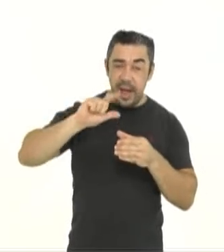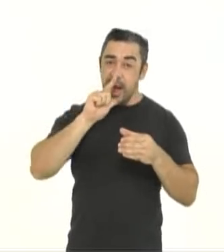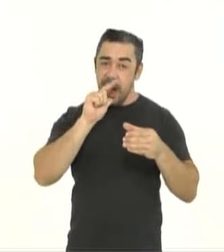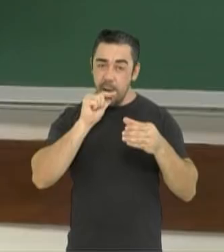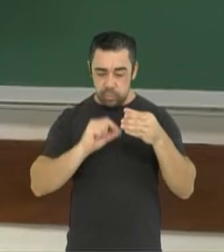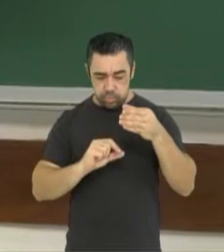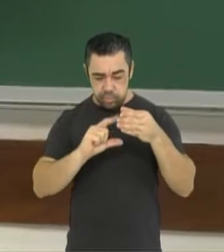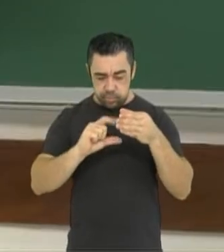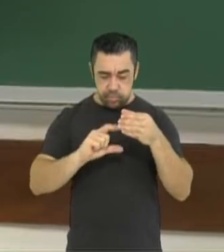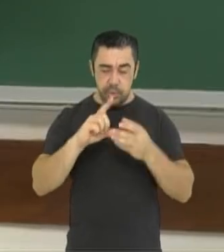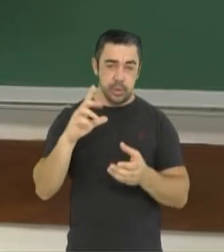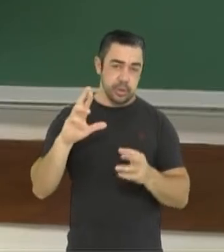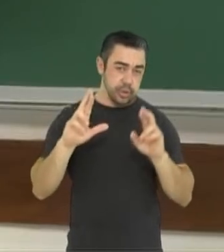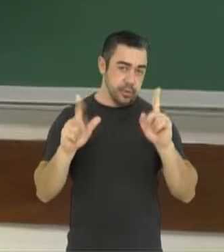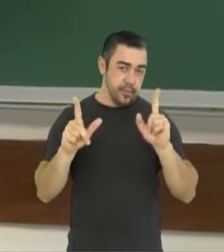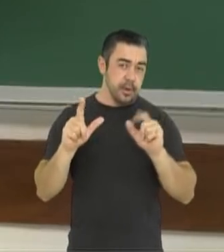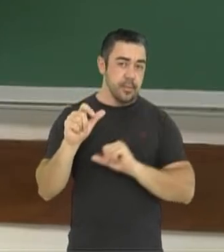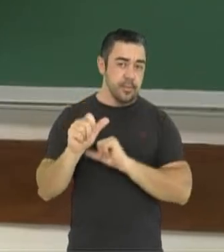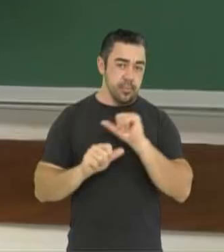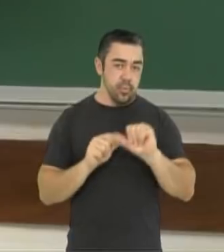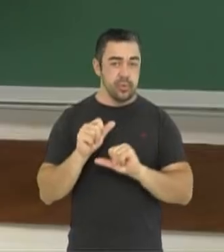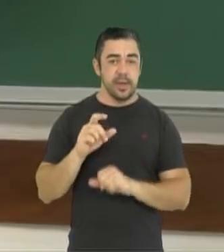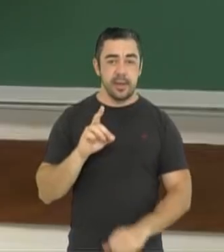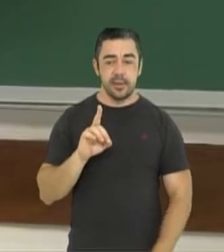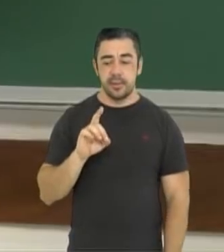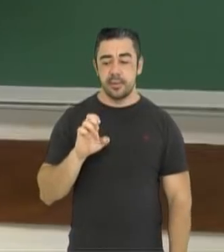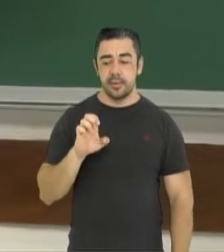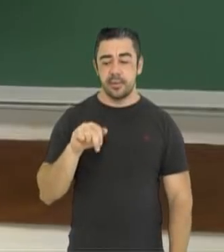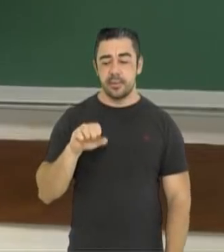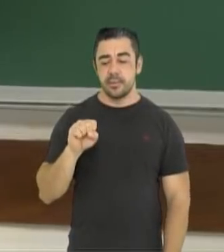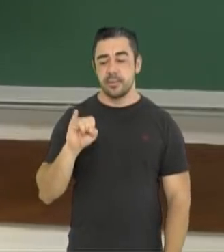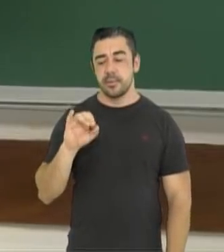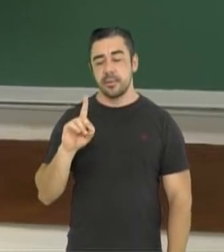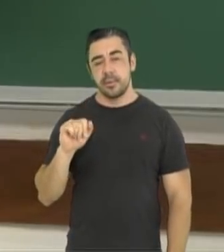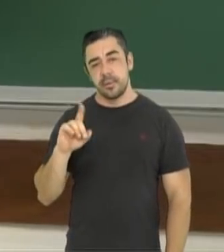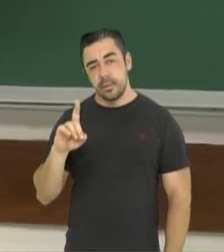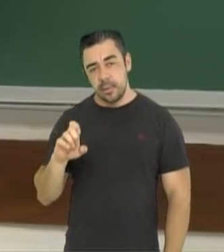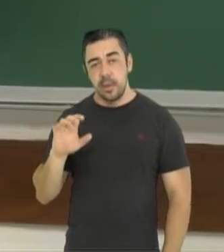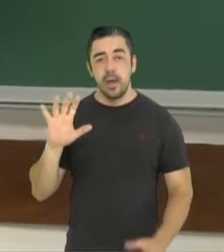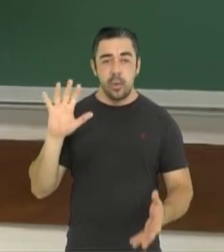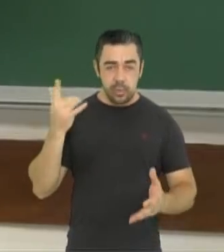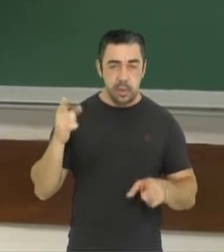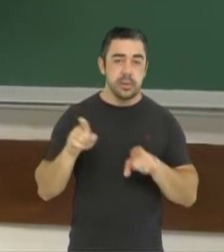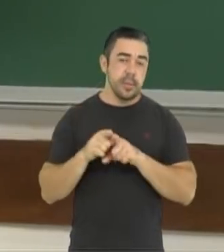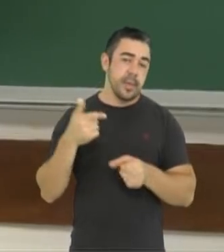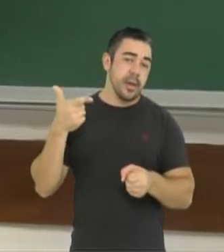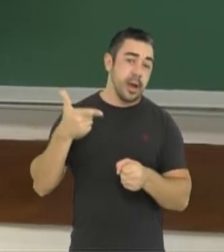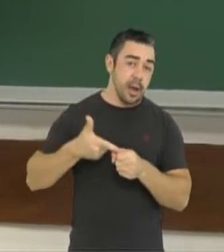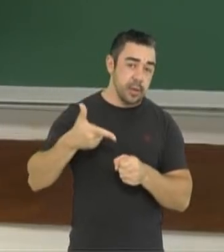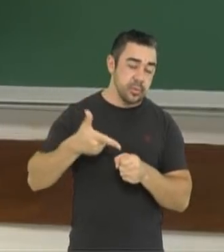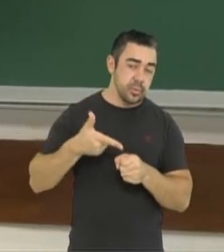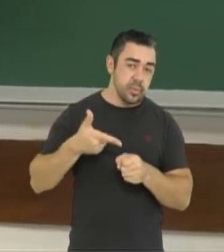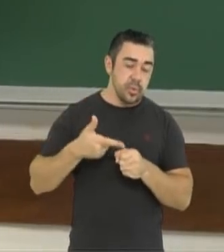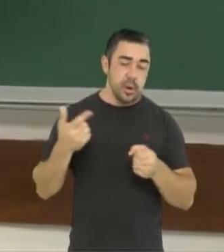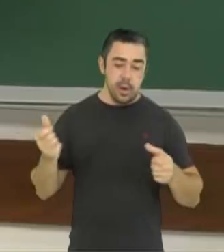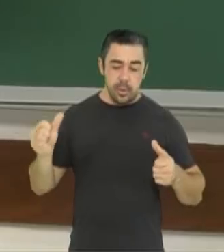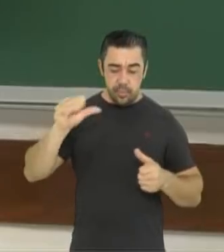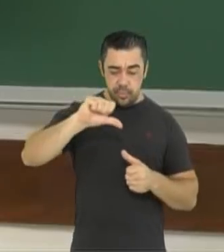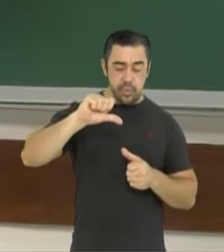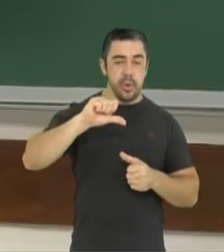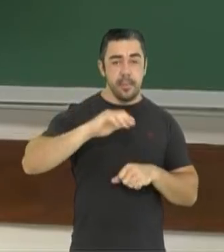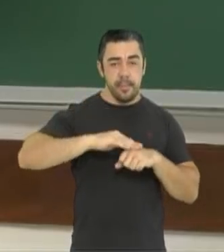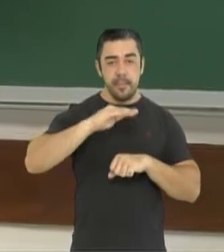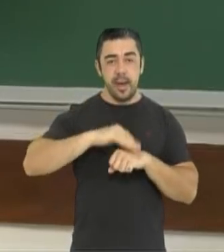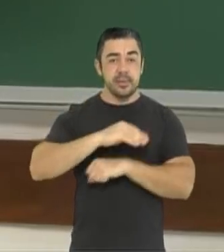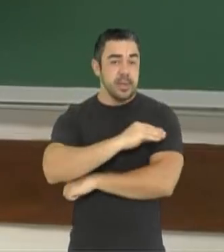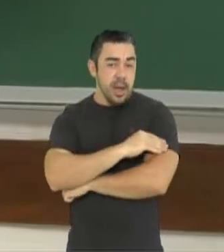deveria, e essa adição de água vai mudar a densidade, ou também acontece na gasolina, quando adiciona mais etanol do que permitido